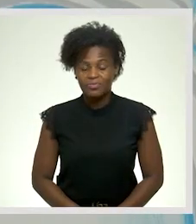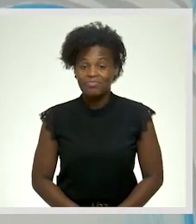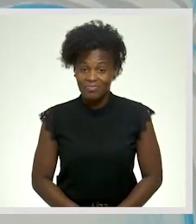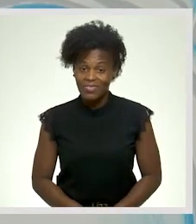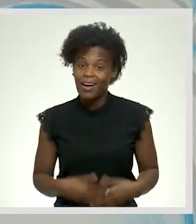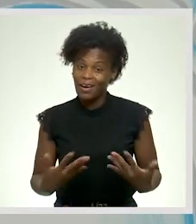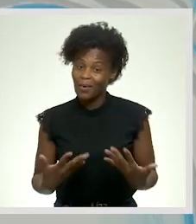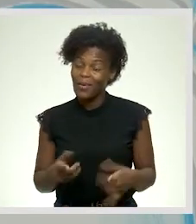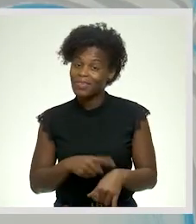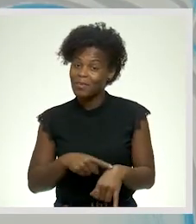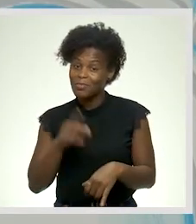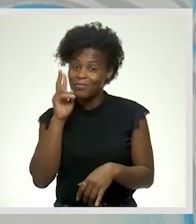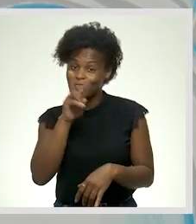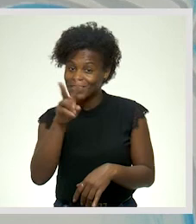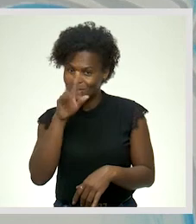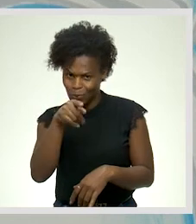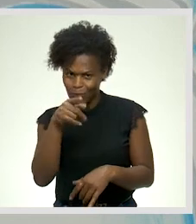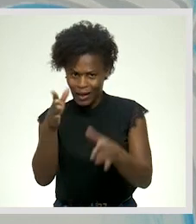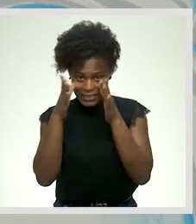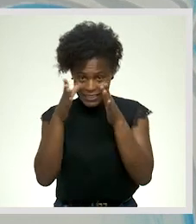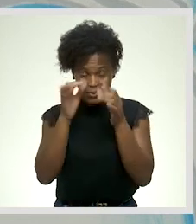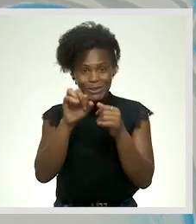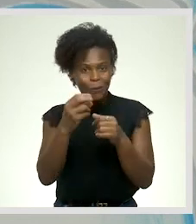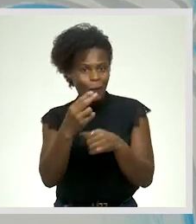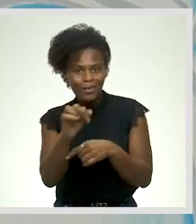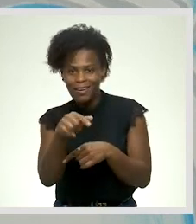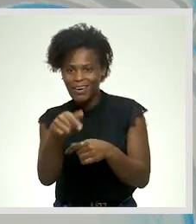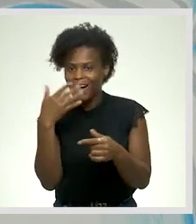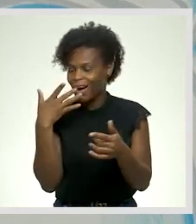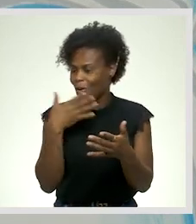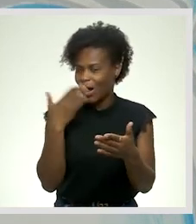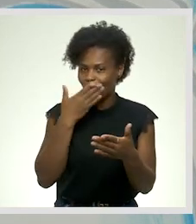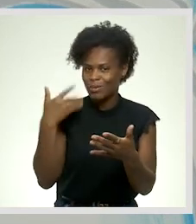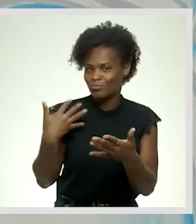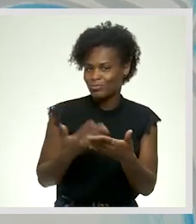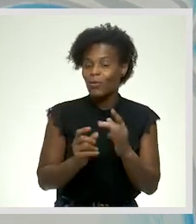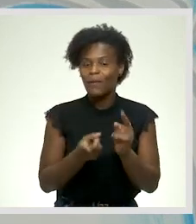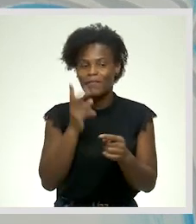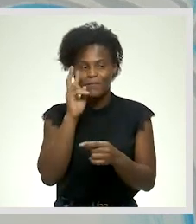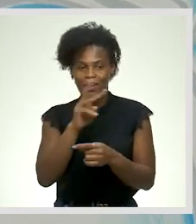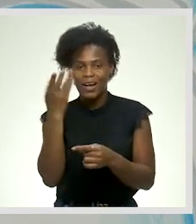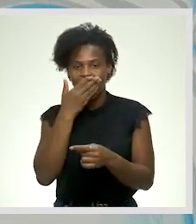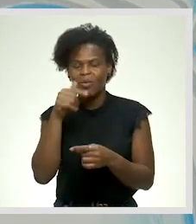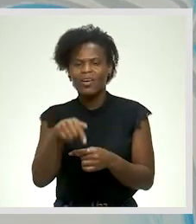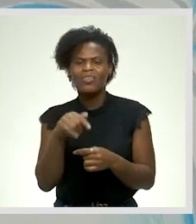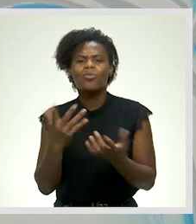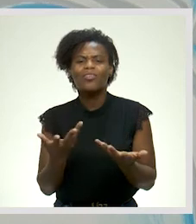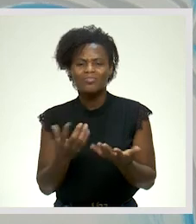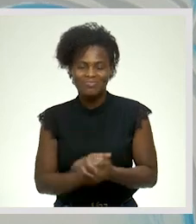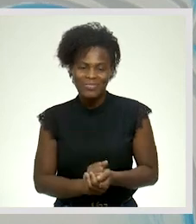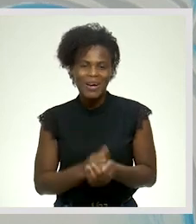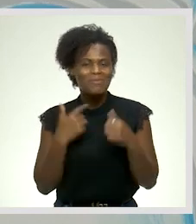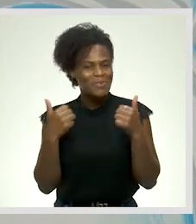Agora é tempo para conferir se você prestou ou não atenção durante essa aula. O que foi que nós vimos durante esta aula?